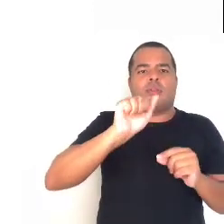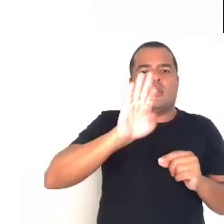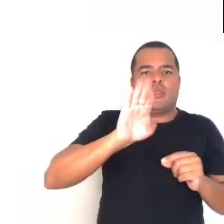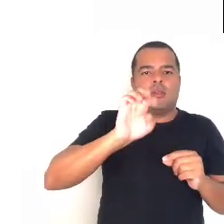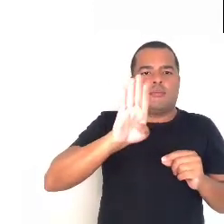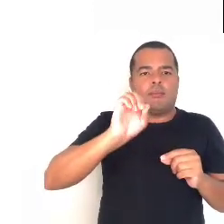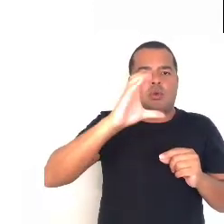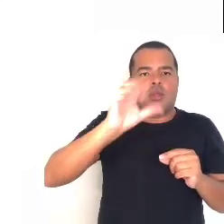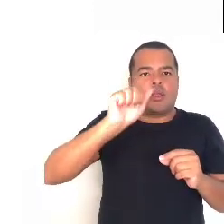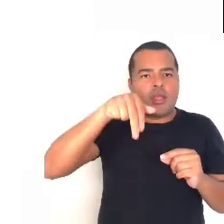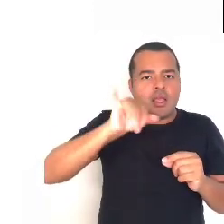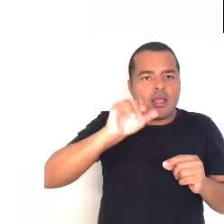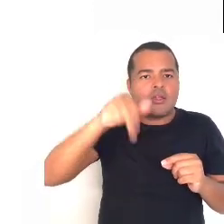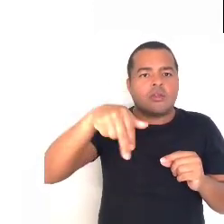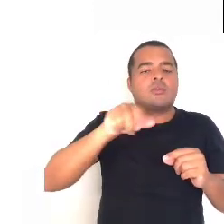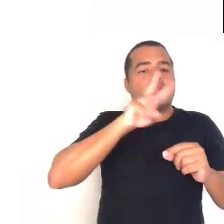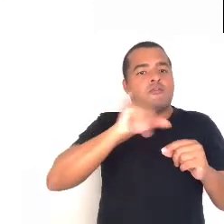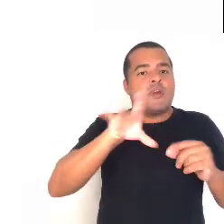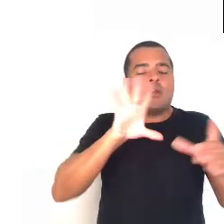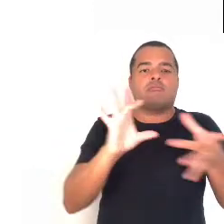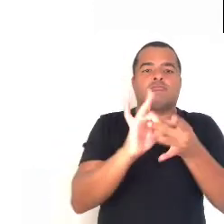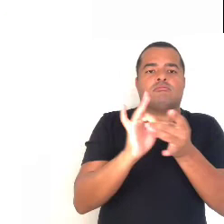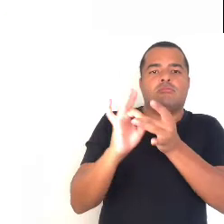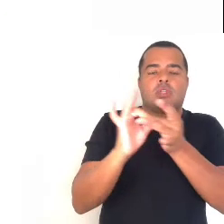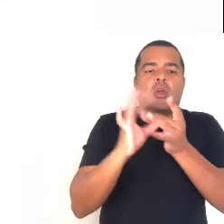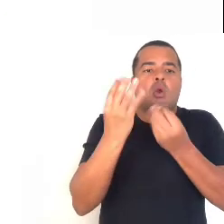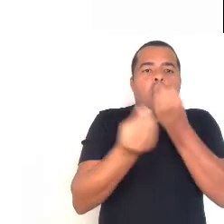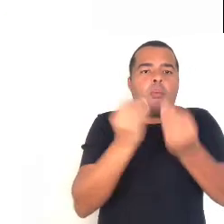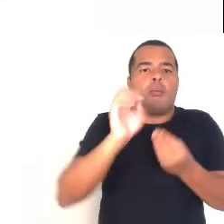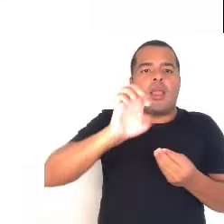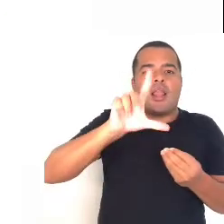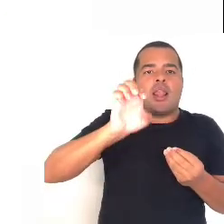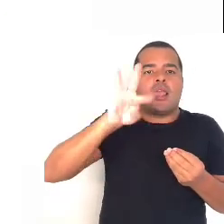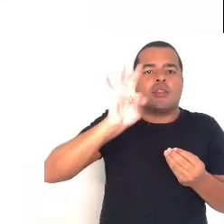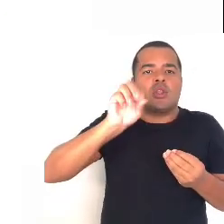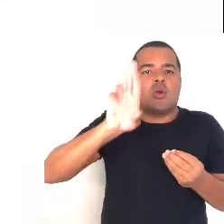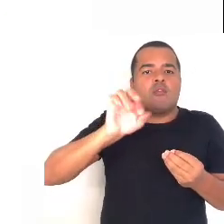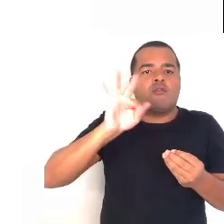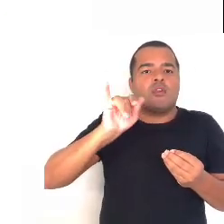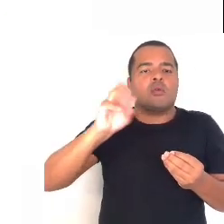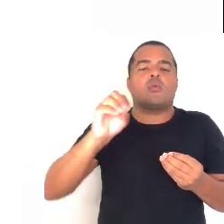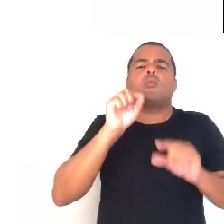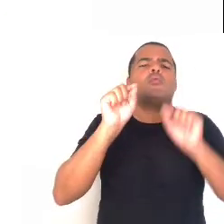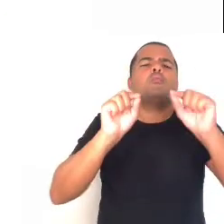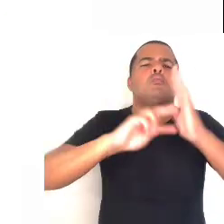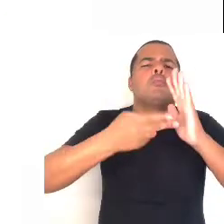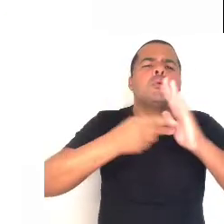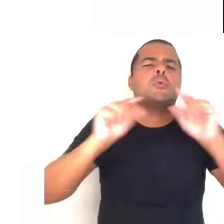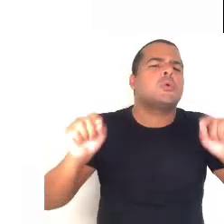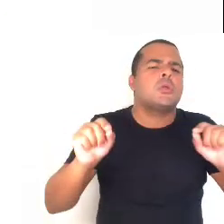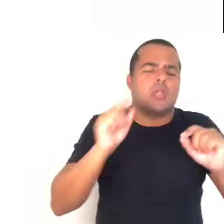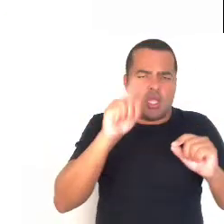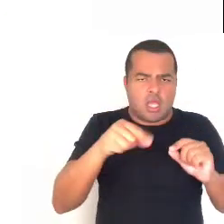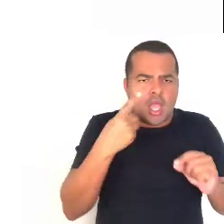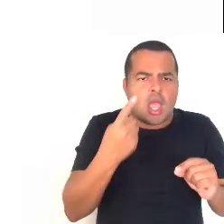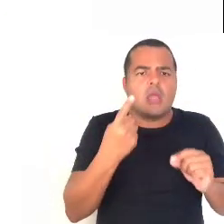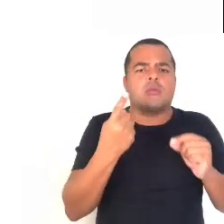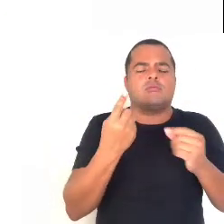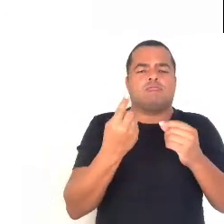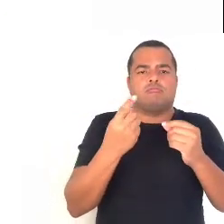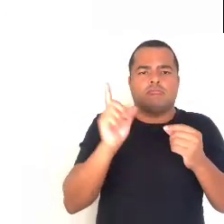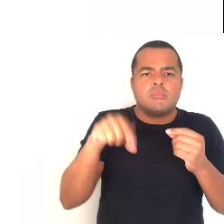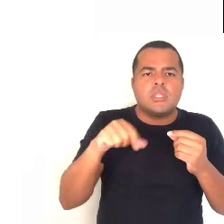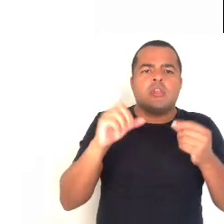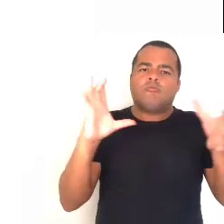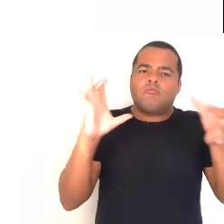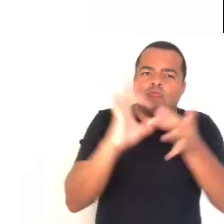o carbocátio ele vai ser um intermediário de reação, também considerado como um eletrófilo. E o que seria um eletrófilo, professor? Seria